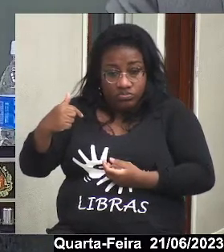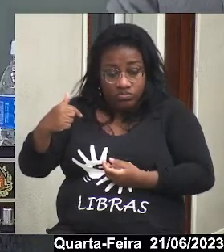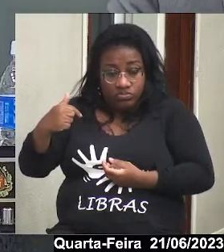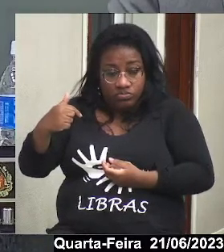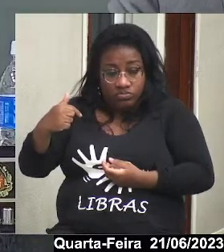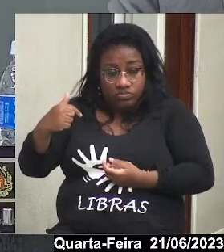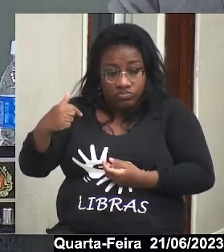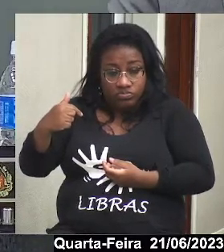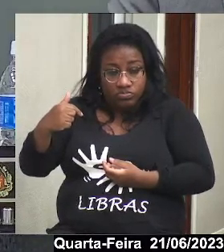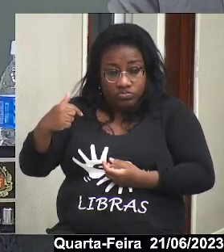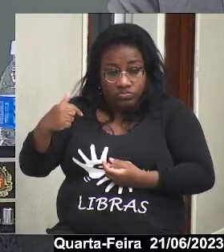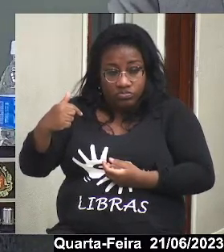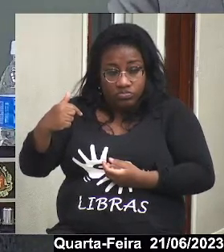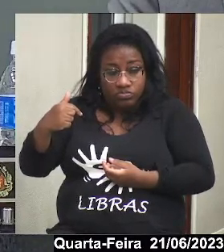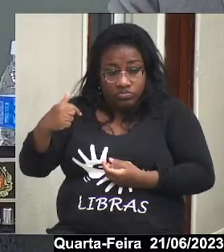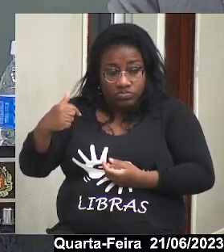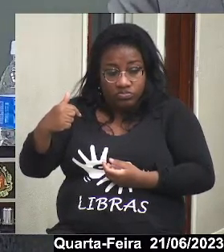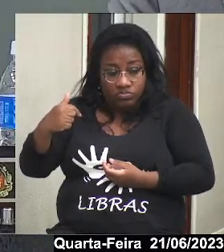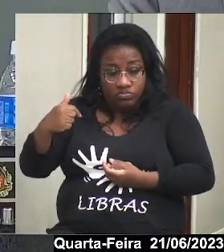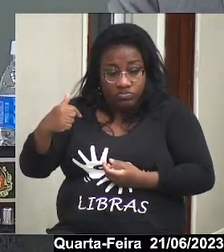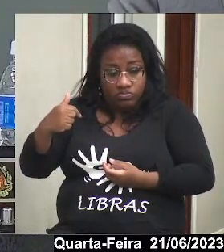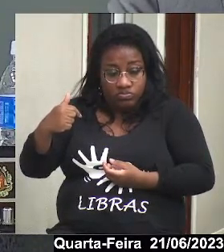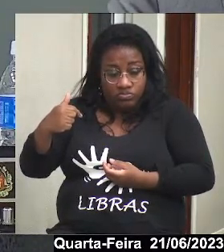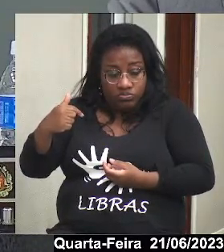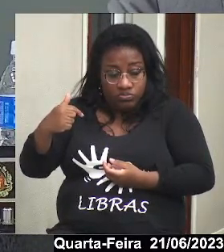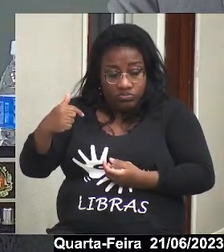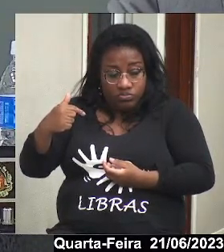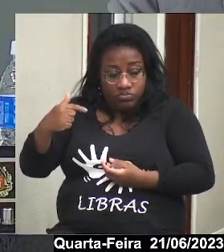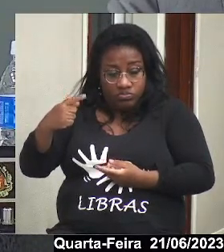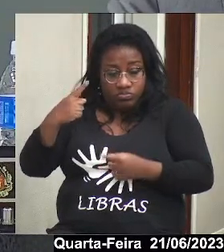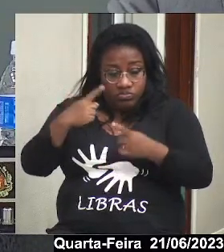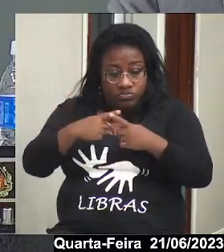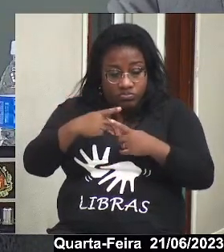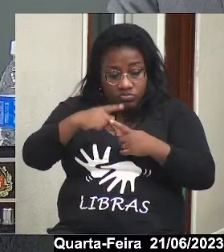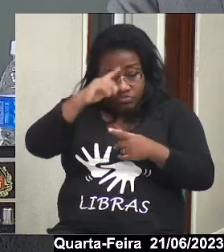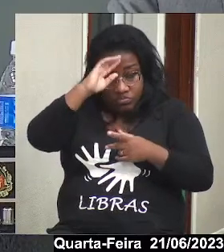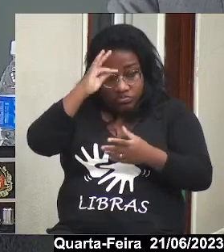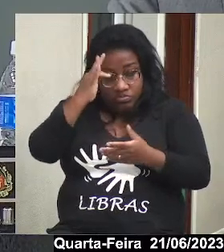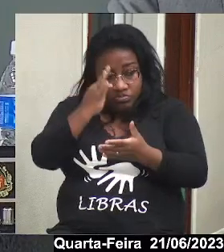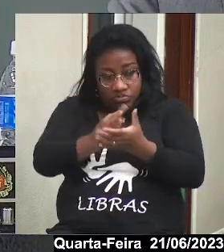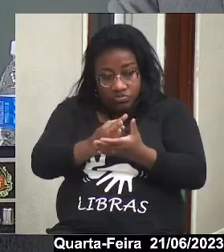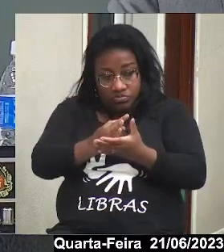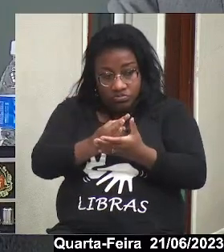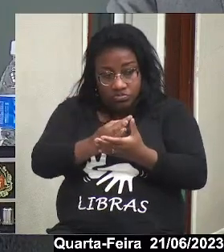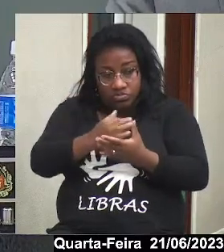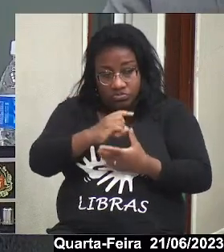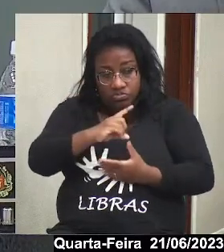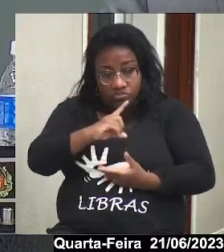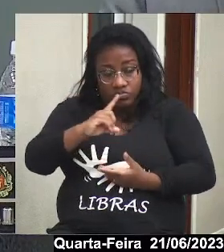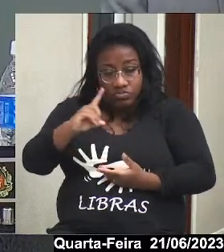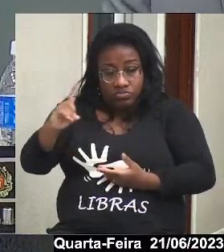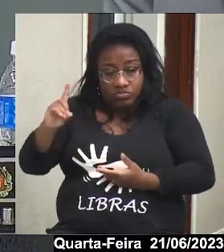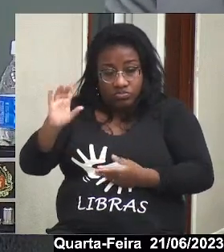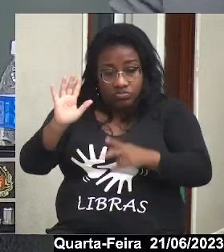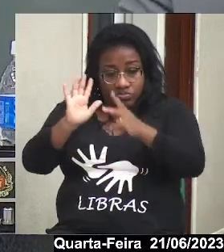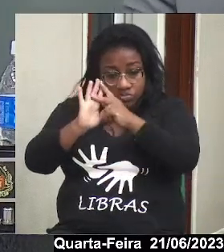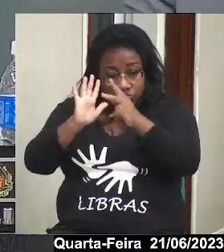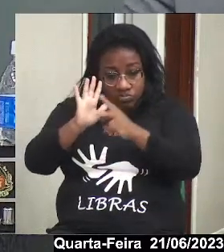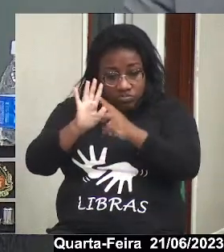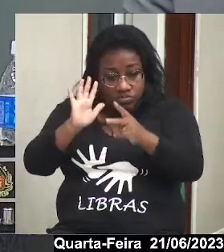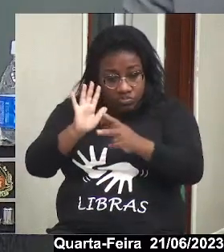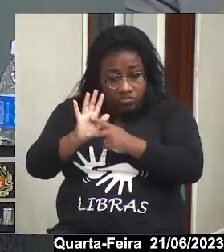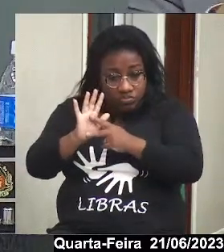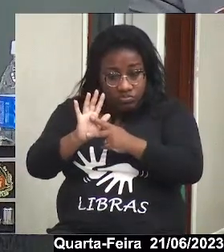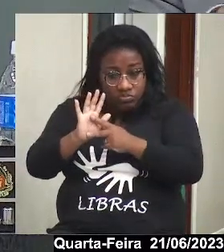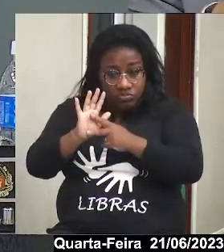honrou, esse Deus que eu creio, eu acredito, porque quando você tem fé em Deus, tudo você vence. Fizemos um projeto